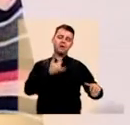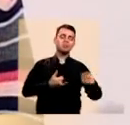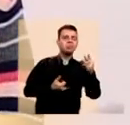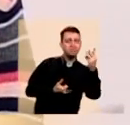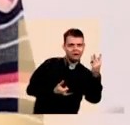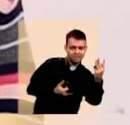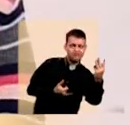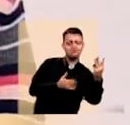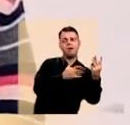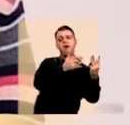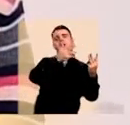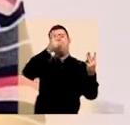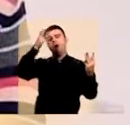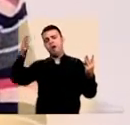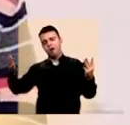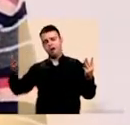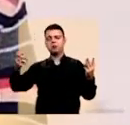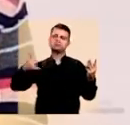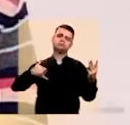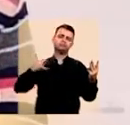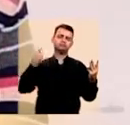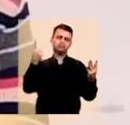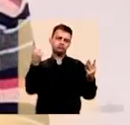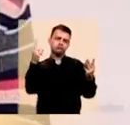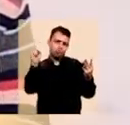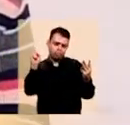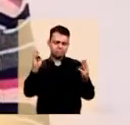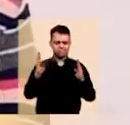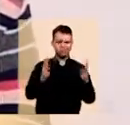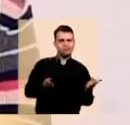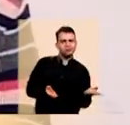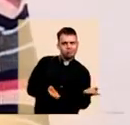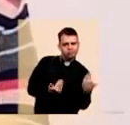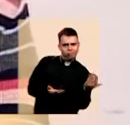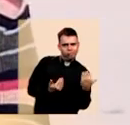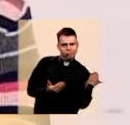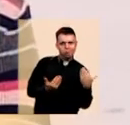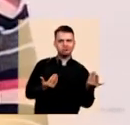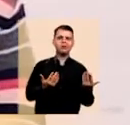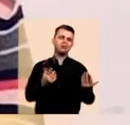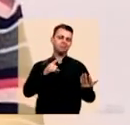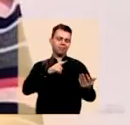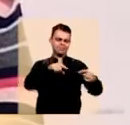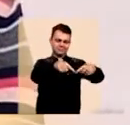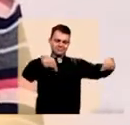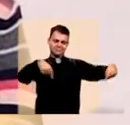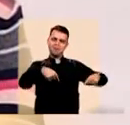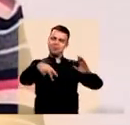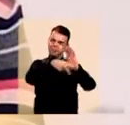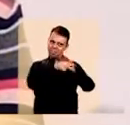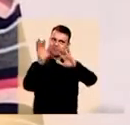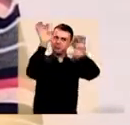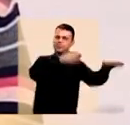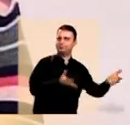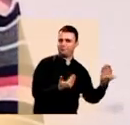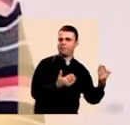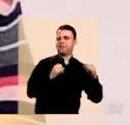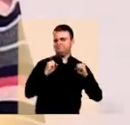vão de 3 anos a 18, né, porque entra a adolescência, que a gente tem um espaço para